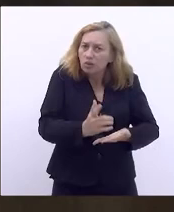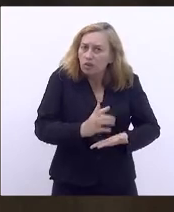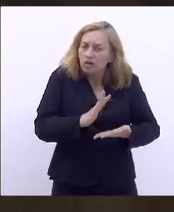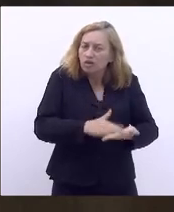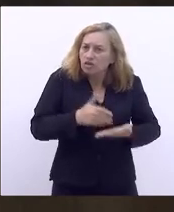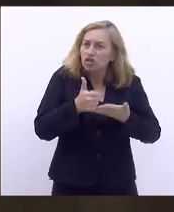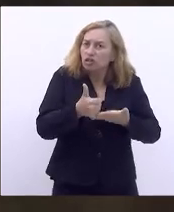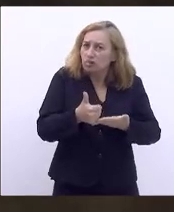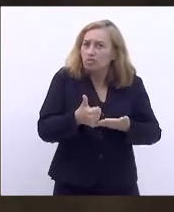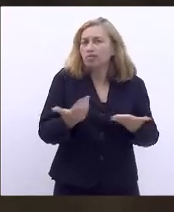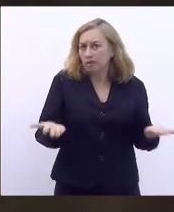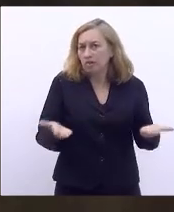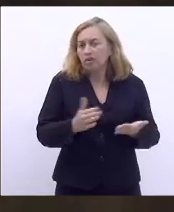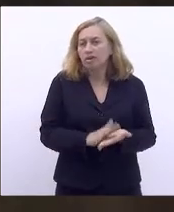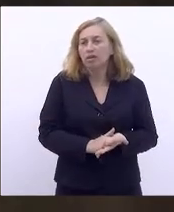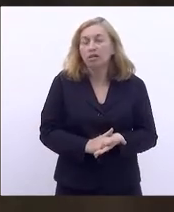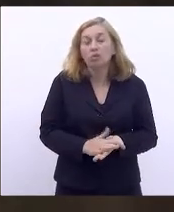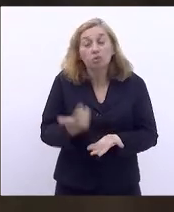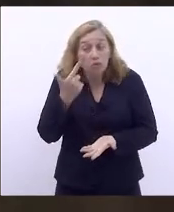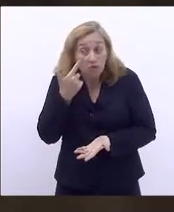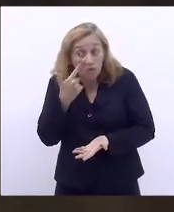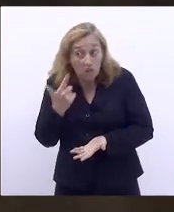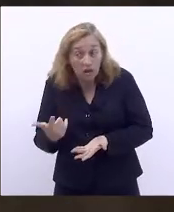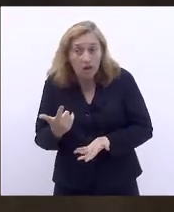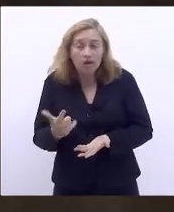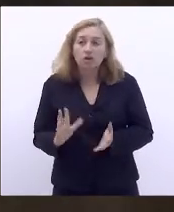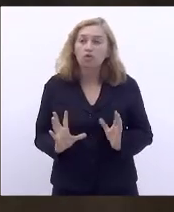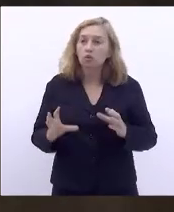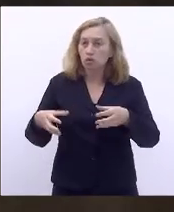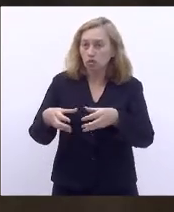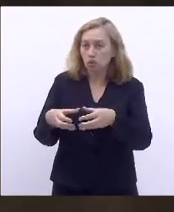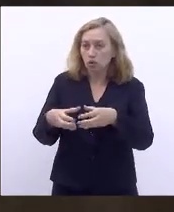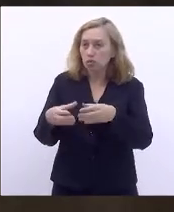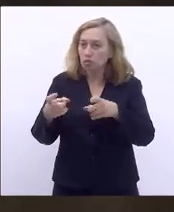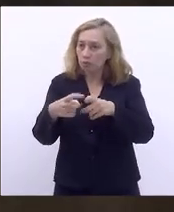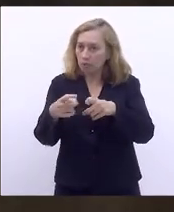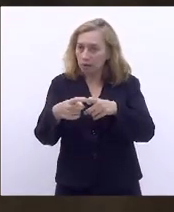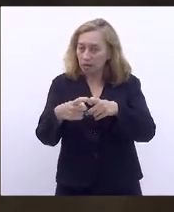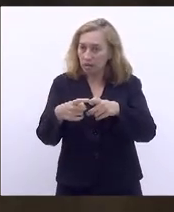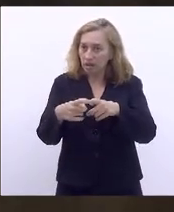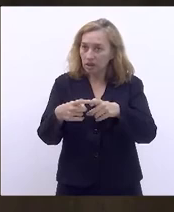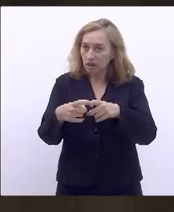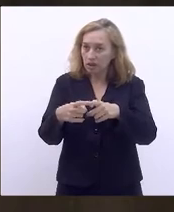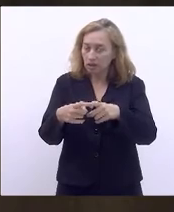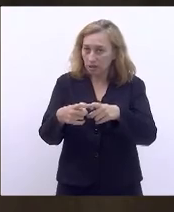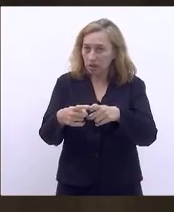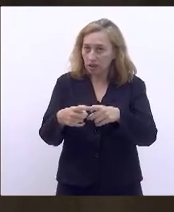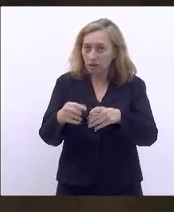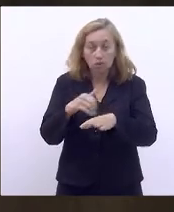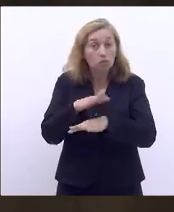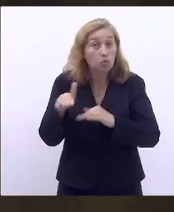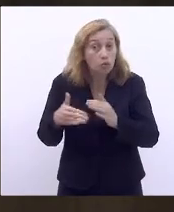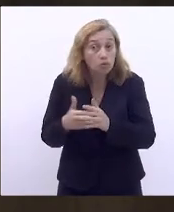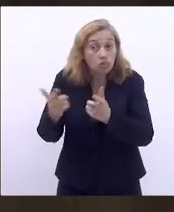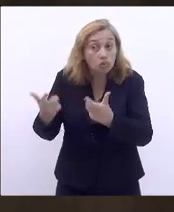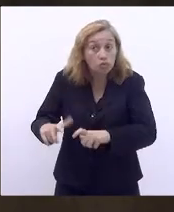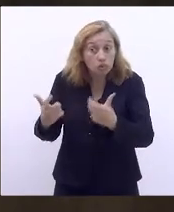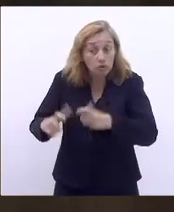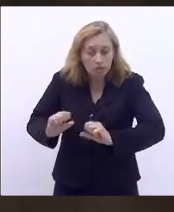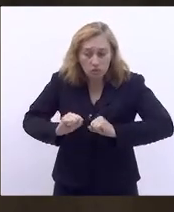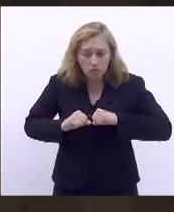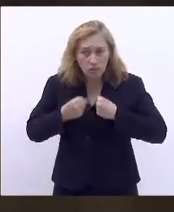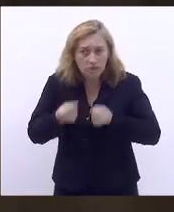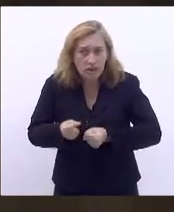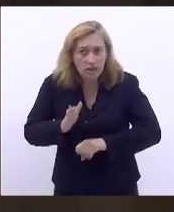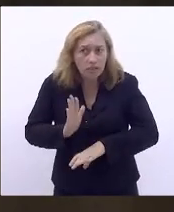de saúde. Mas pude constatar que a equipe médica estava completa, os médicos se empenharam